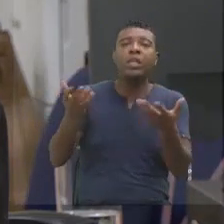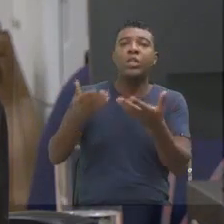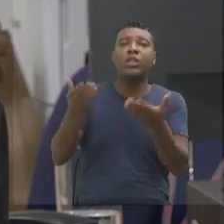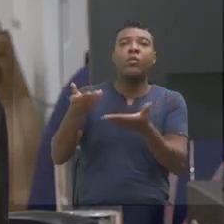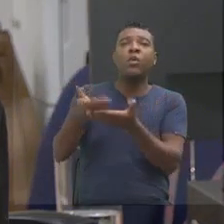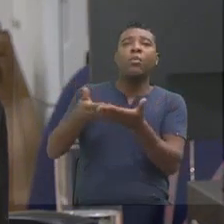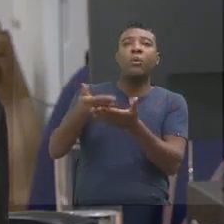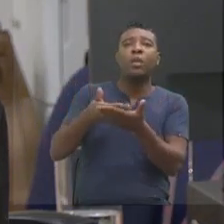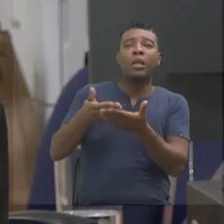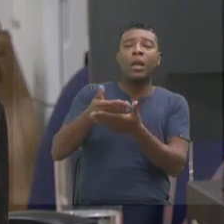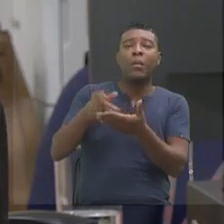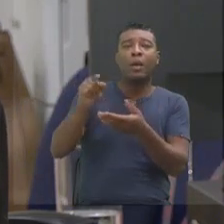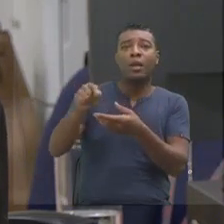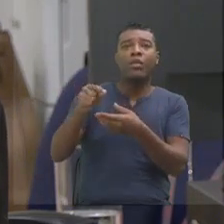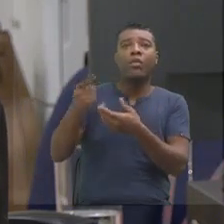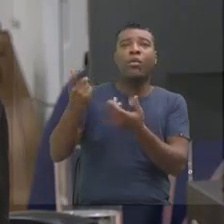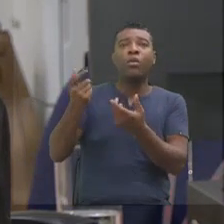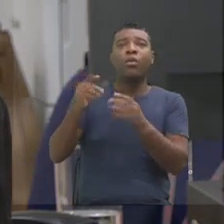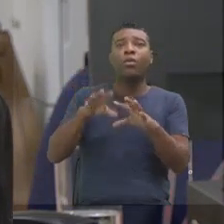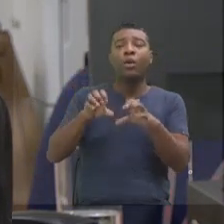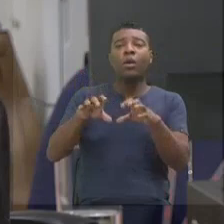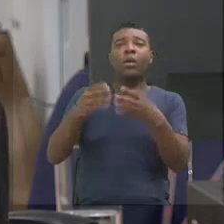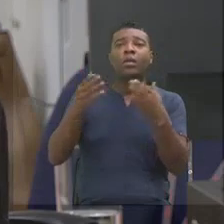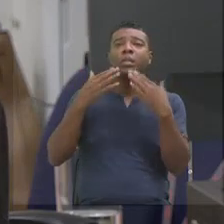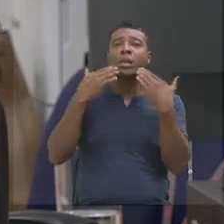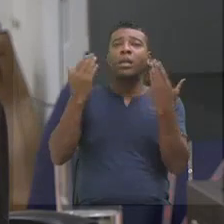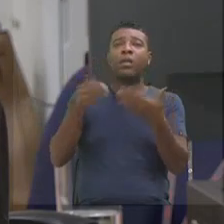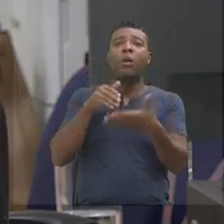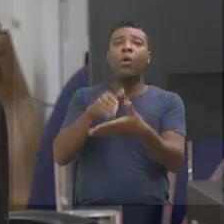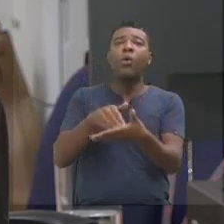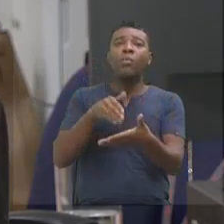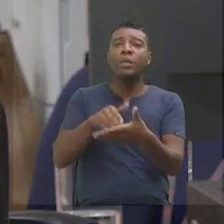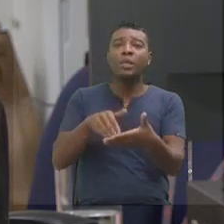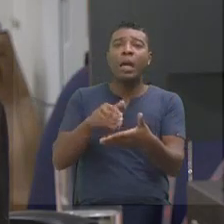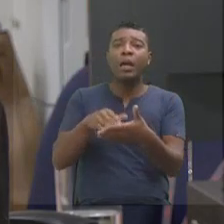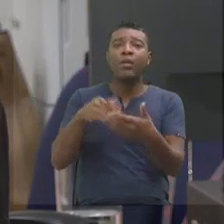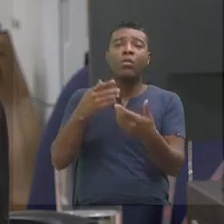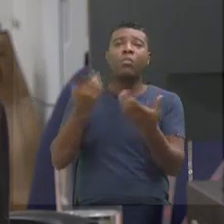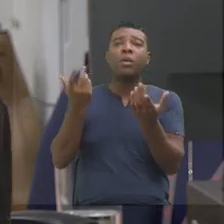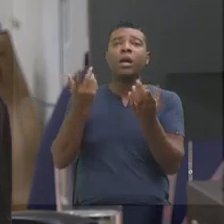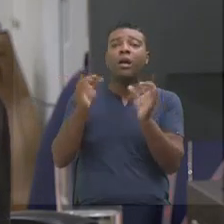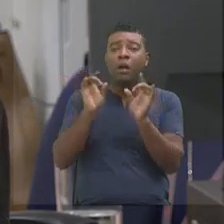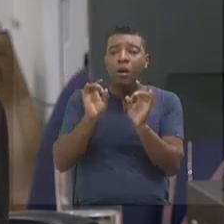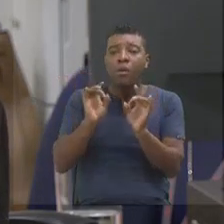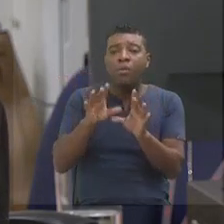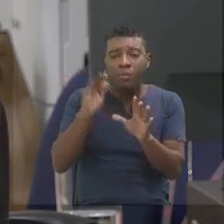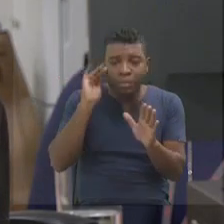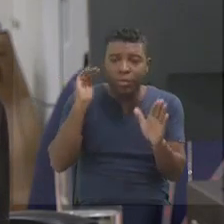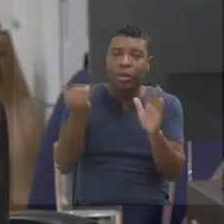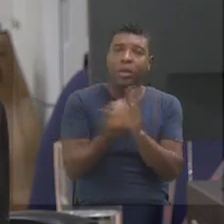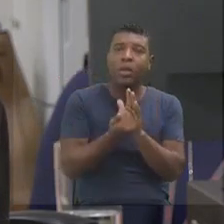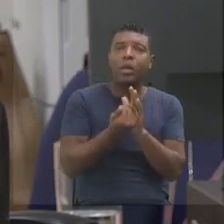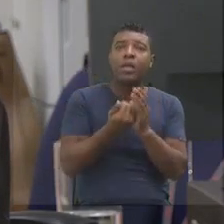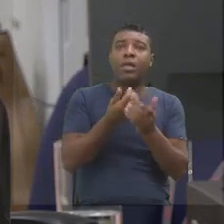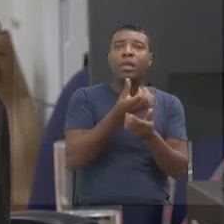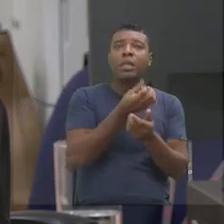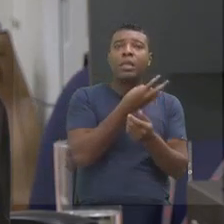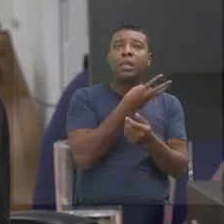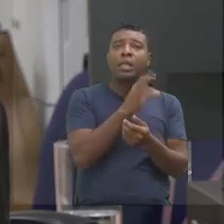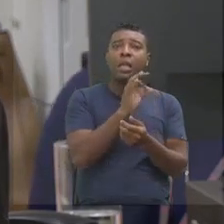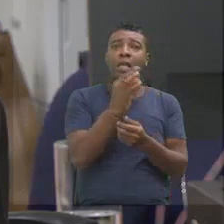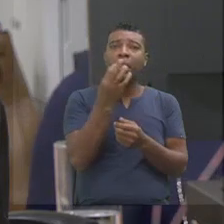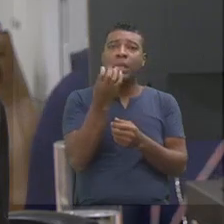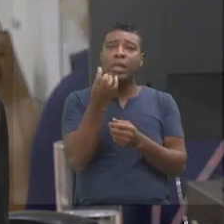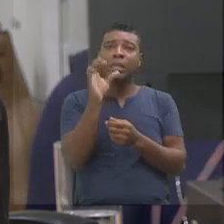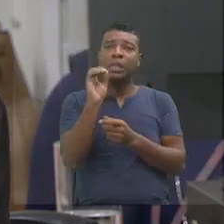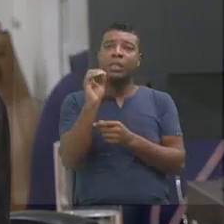do câncer nos municípios mineiros Quais são os obstáculos e dificuldades para o cumprimento do prazo já falei dos 30 60 dias para